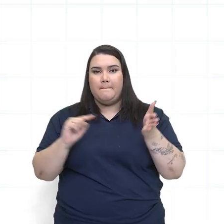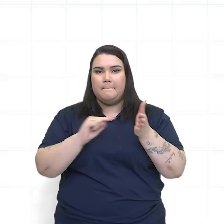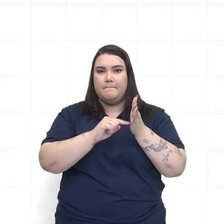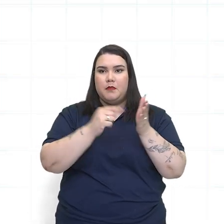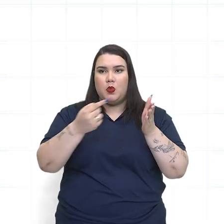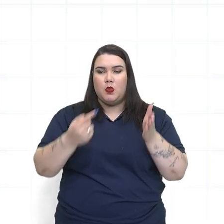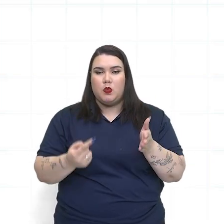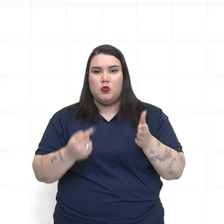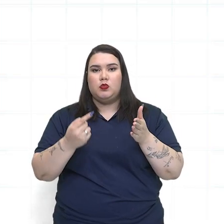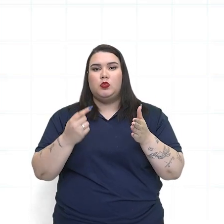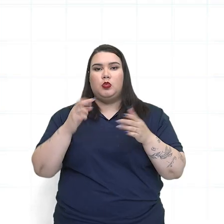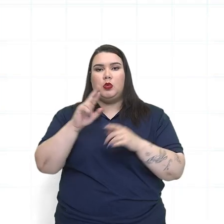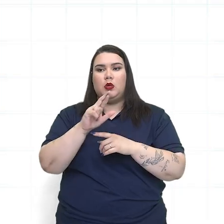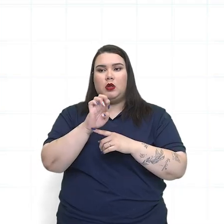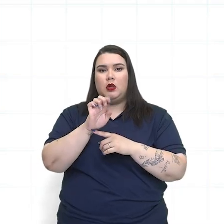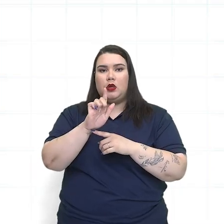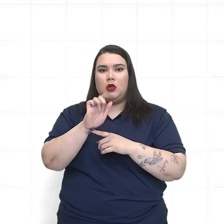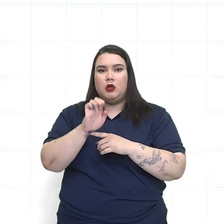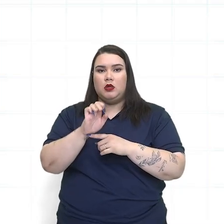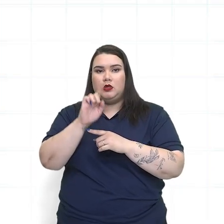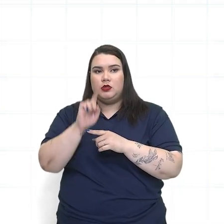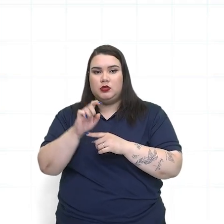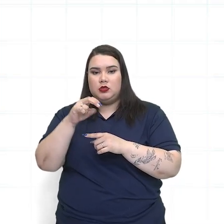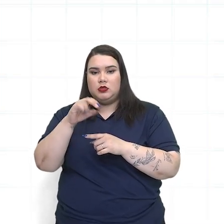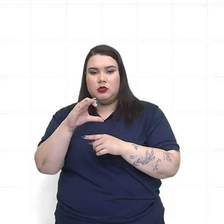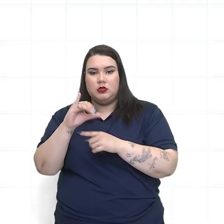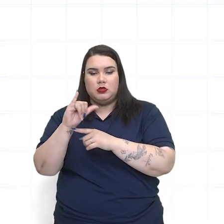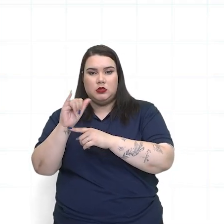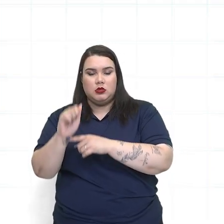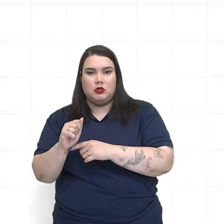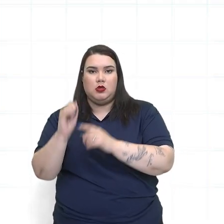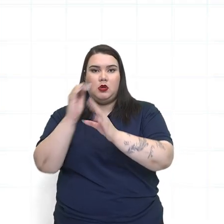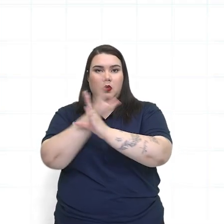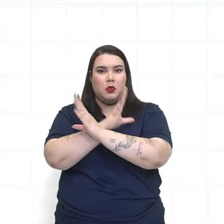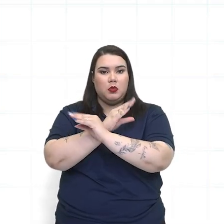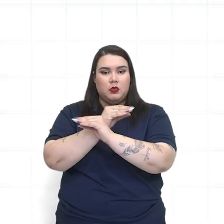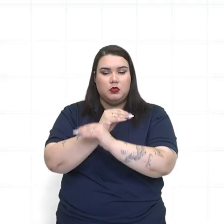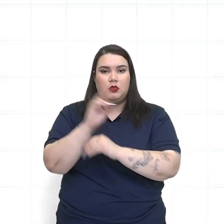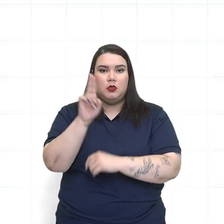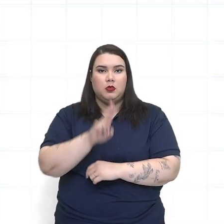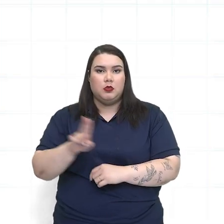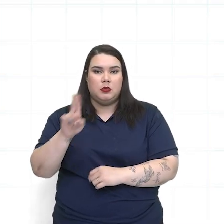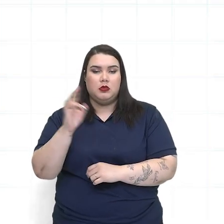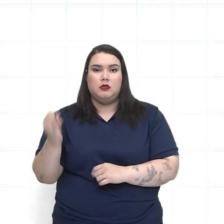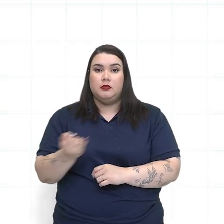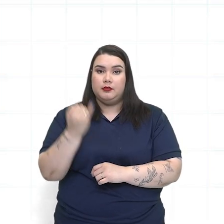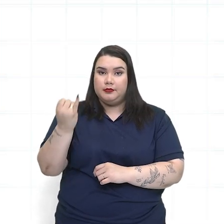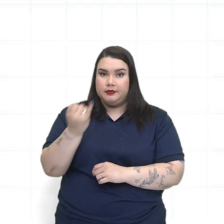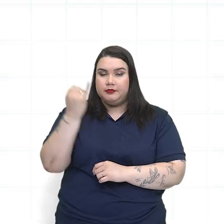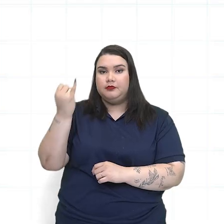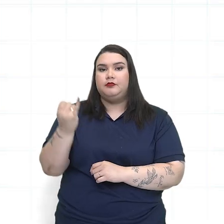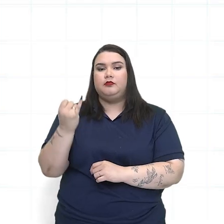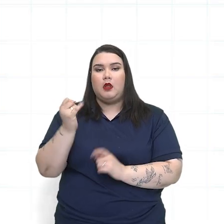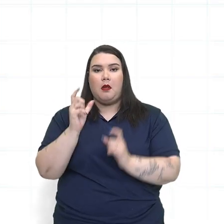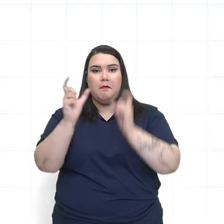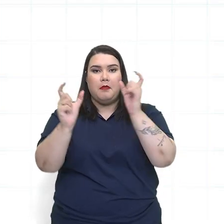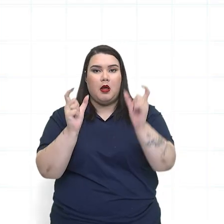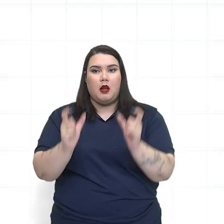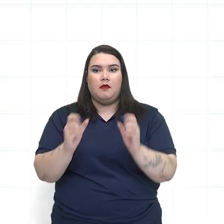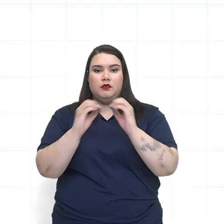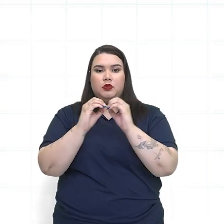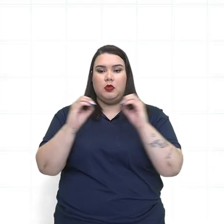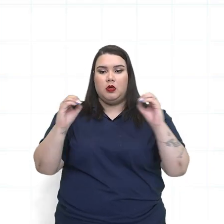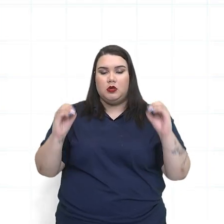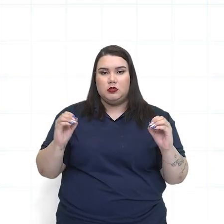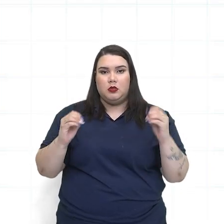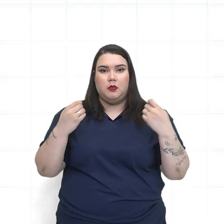pontuação, regência, né? As conjunções, que são importantes, né? Os termos da